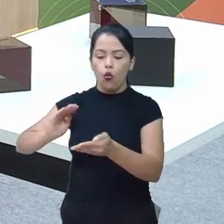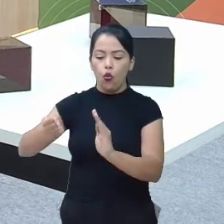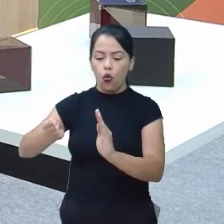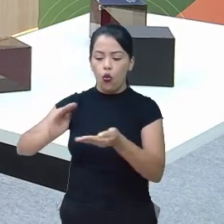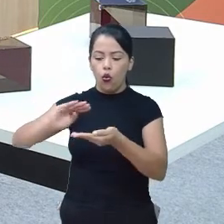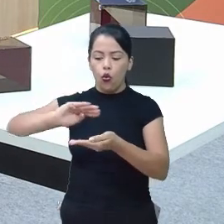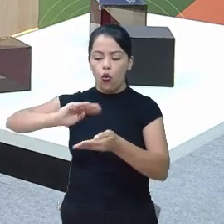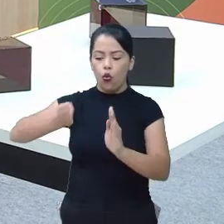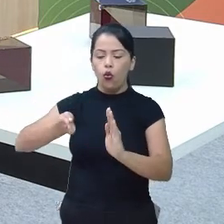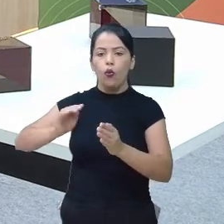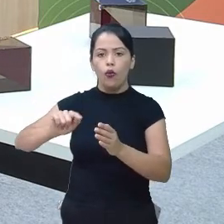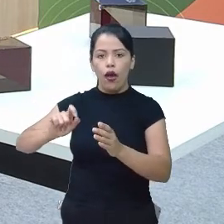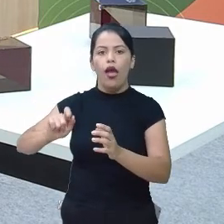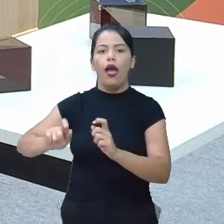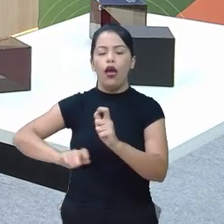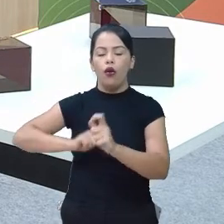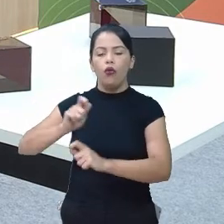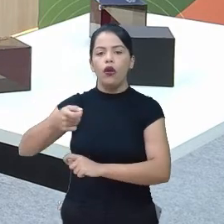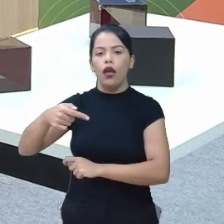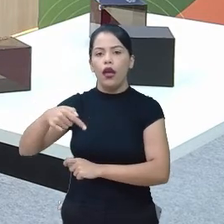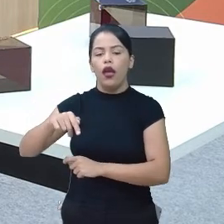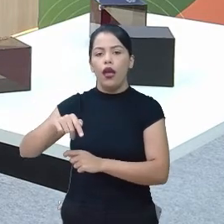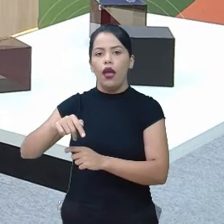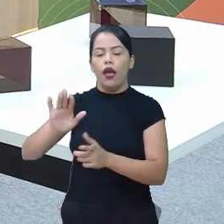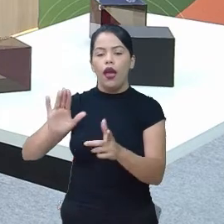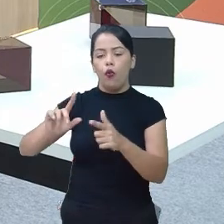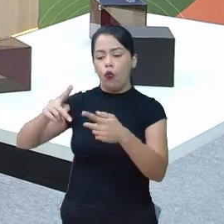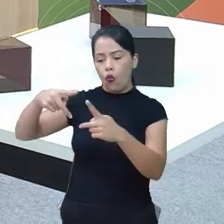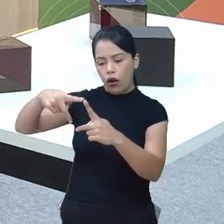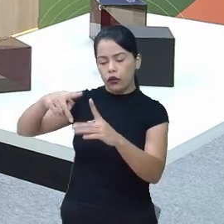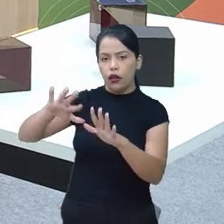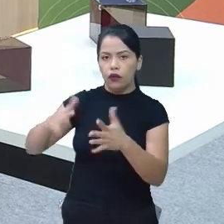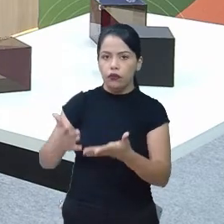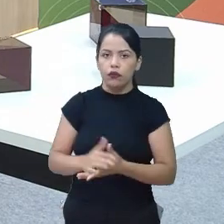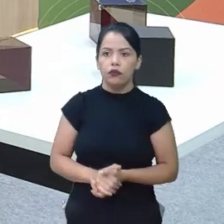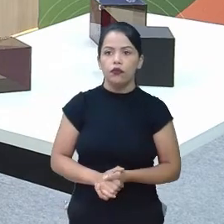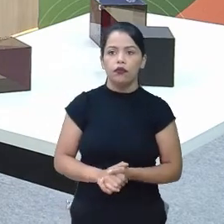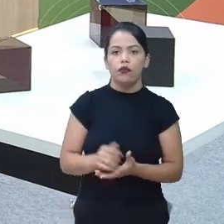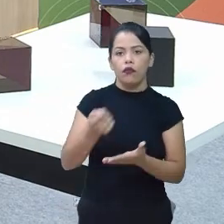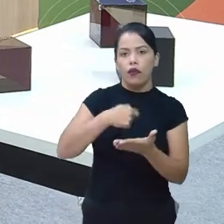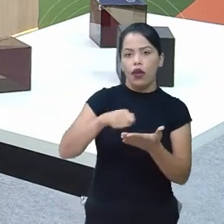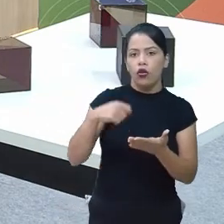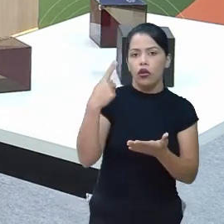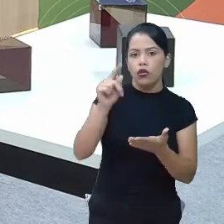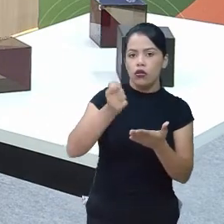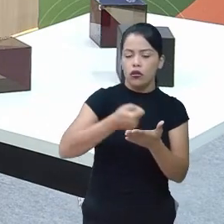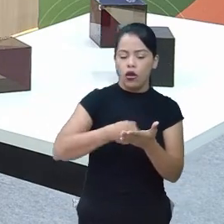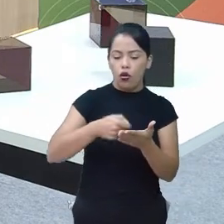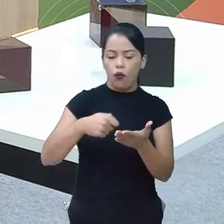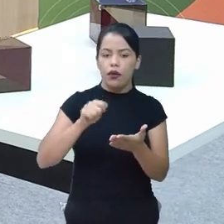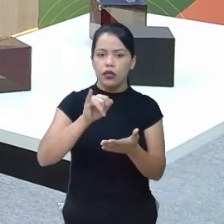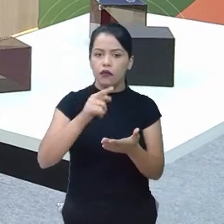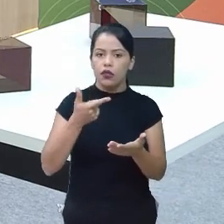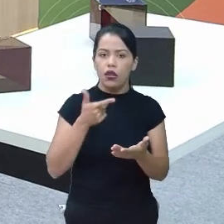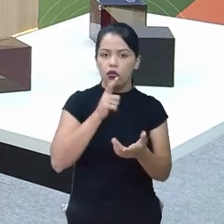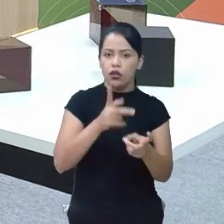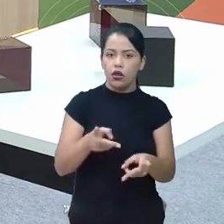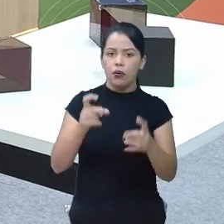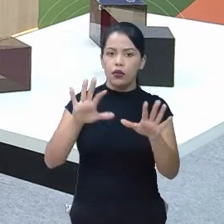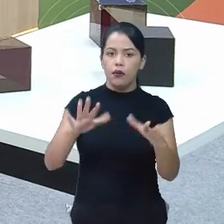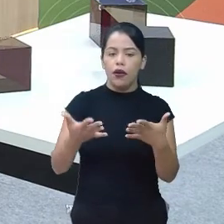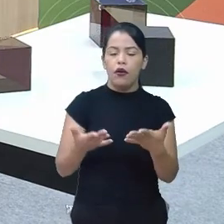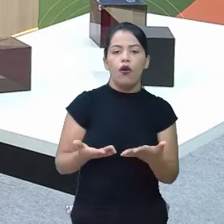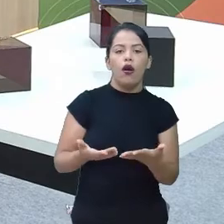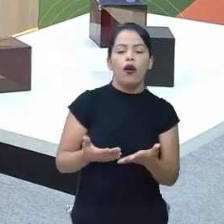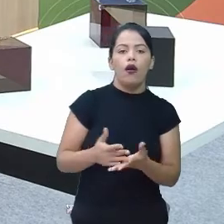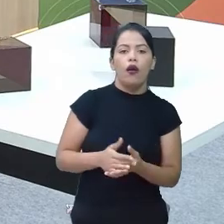um outro bloco retangular. E aí, foi? Anota aí nos comentários se vocês estão entendendo essa ligação. E escreve, gente. Quem